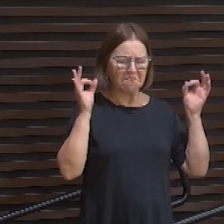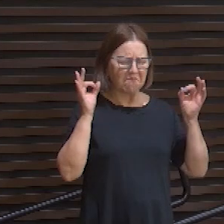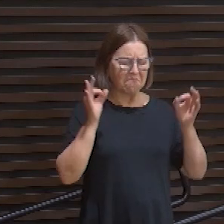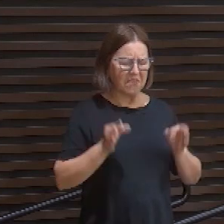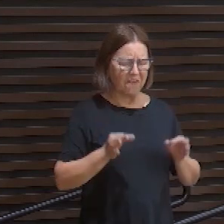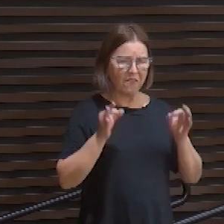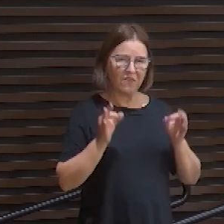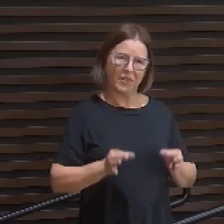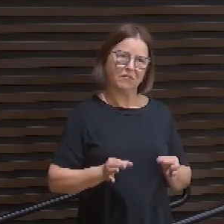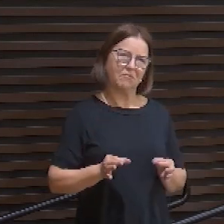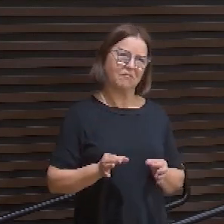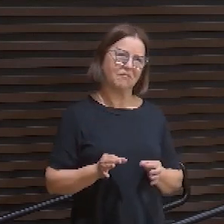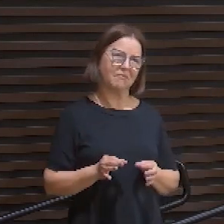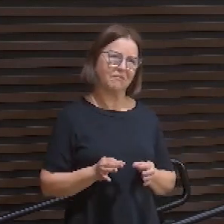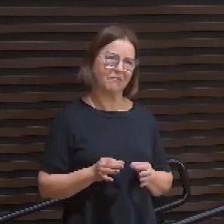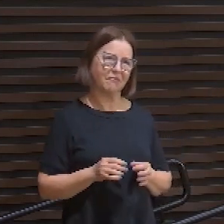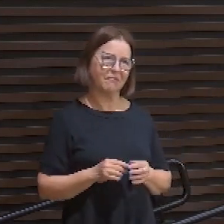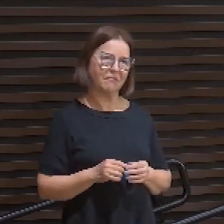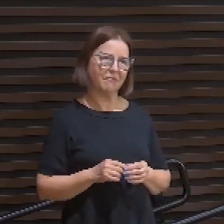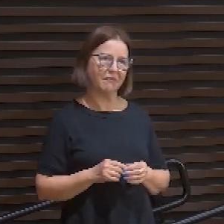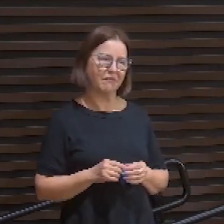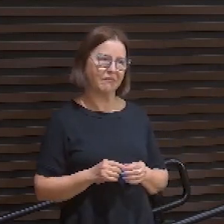irretocável,